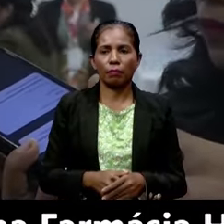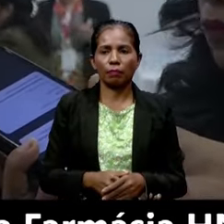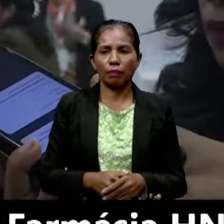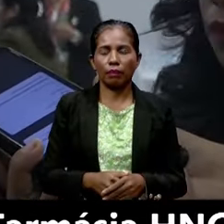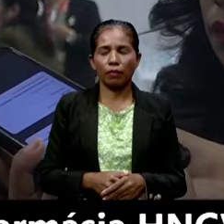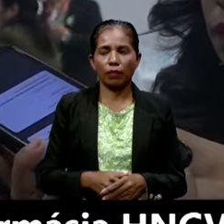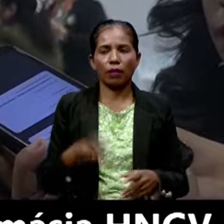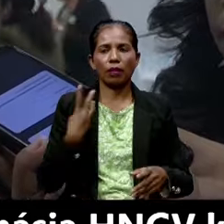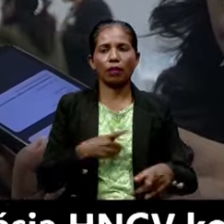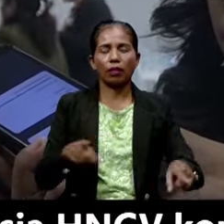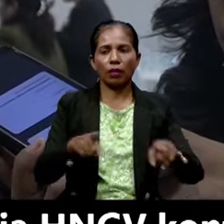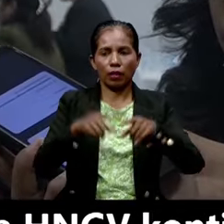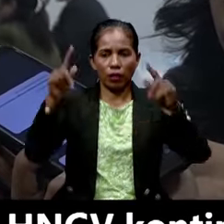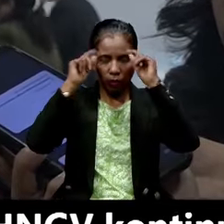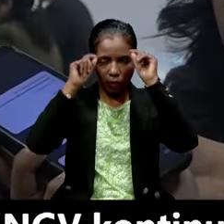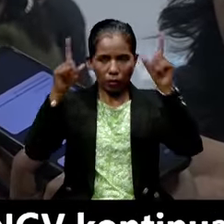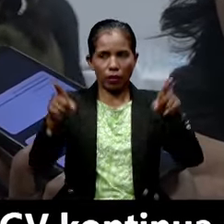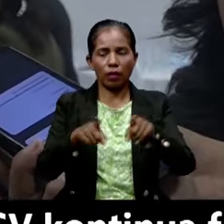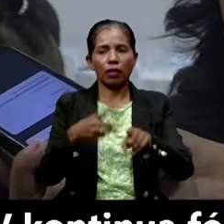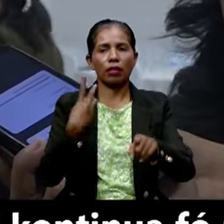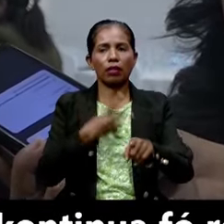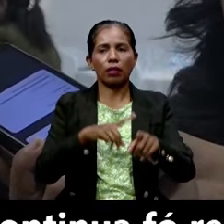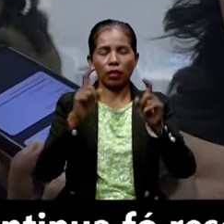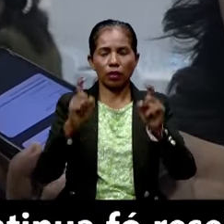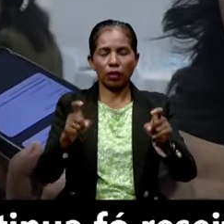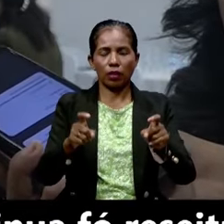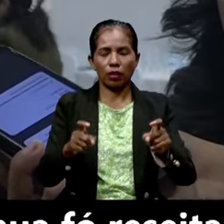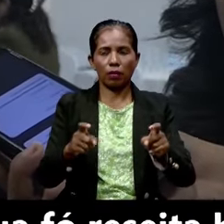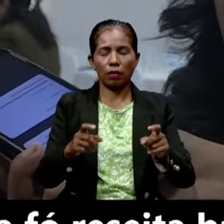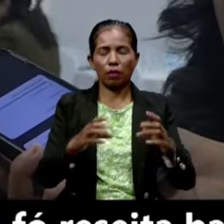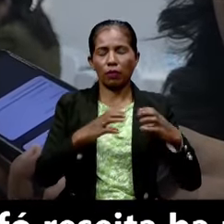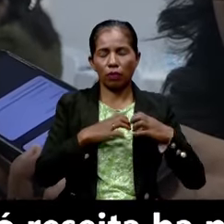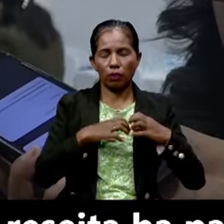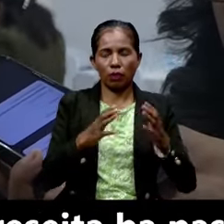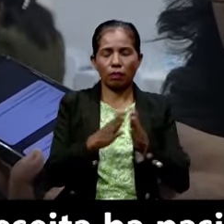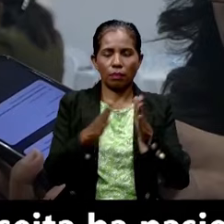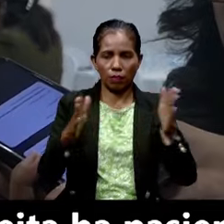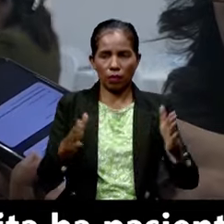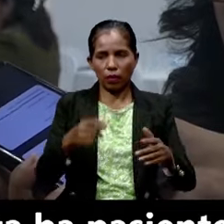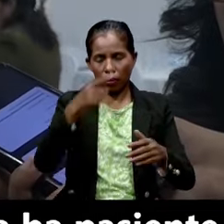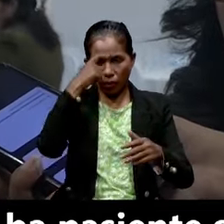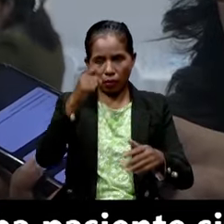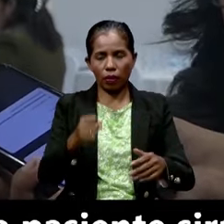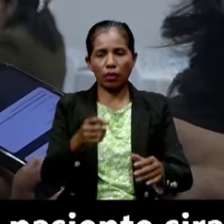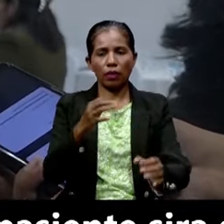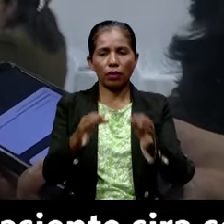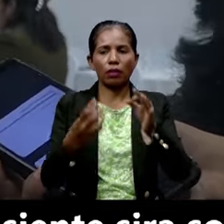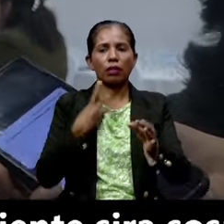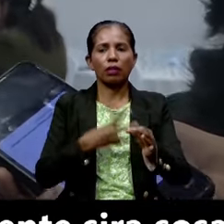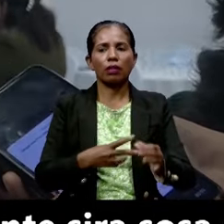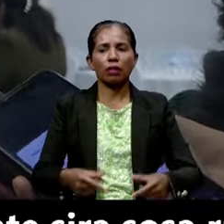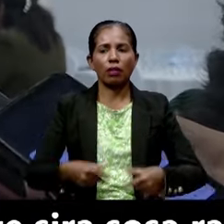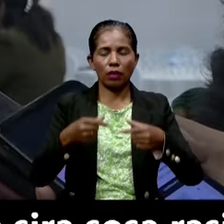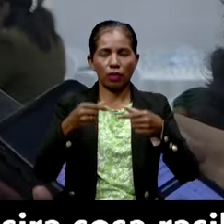ita tanes santimoruan mas ita tem que ser berbesar hati berbangga também mesmo que ita foi em maca